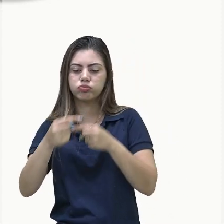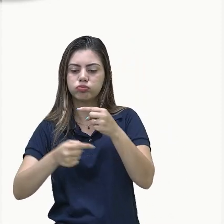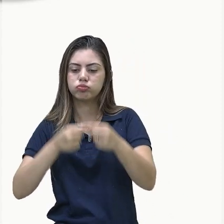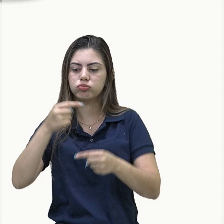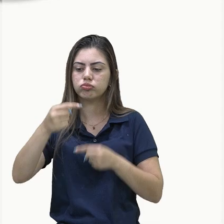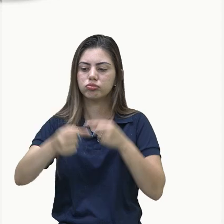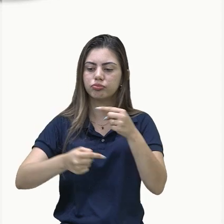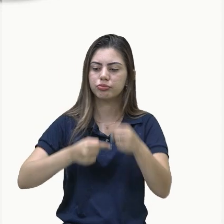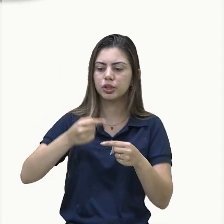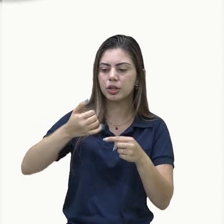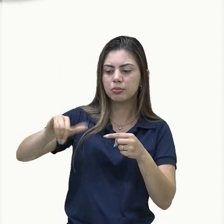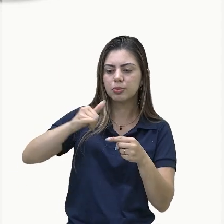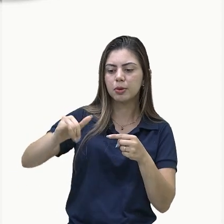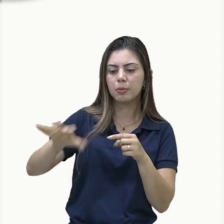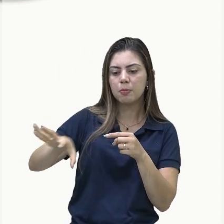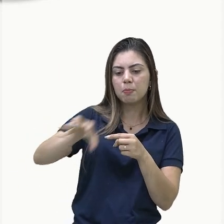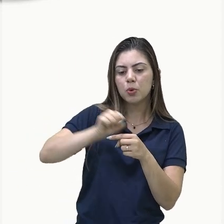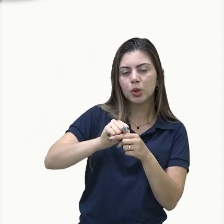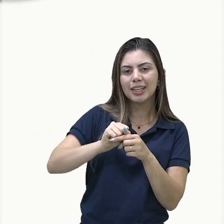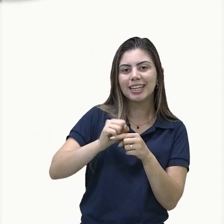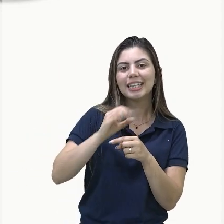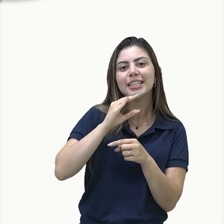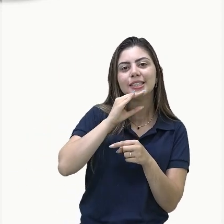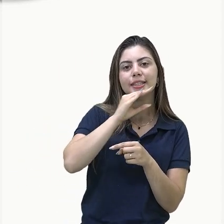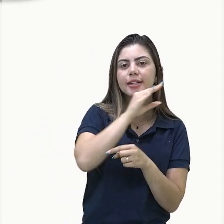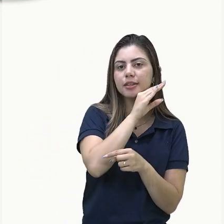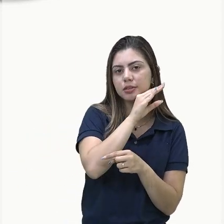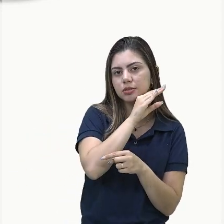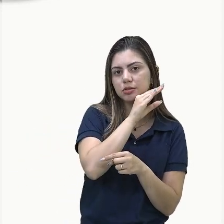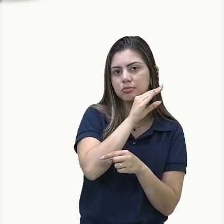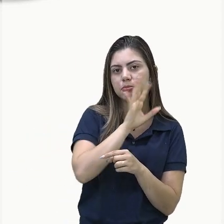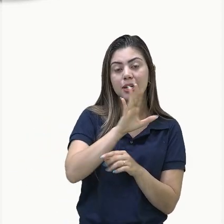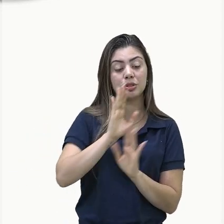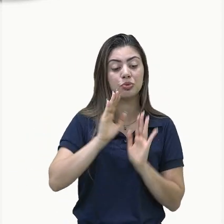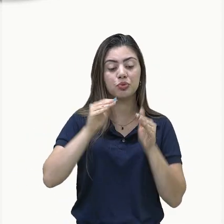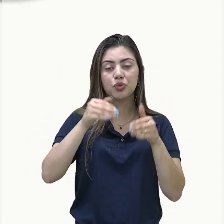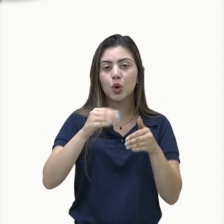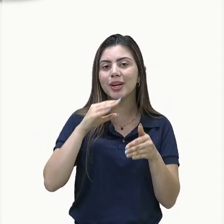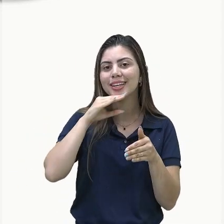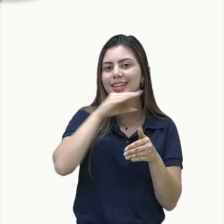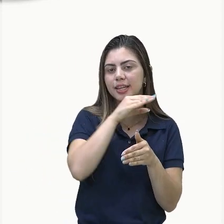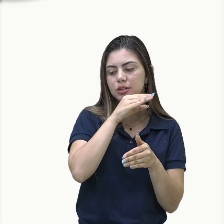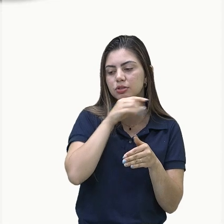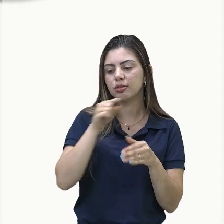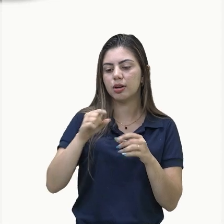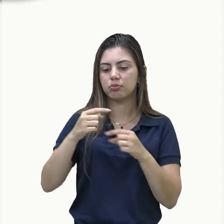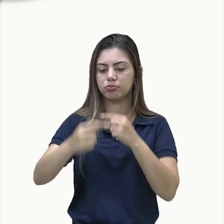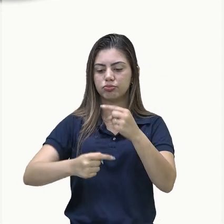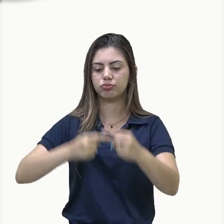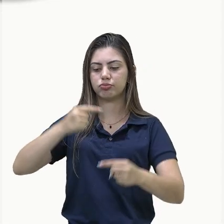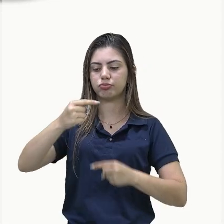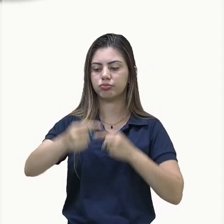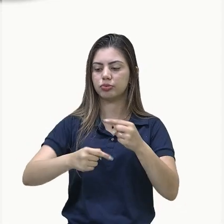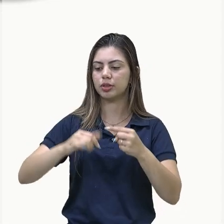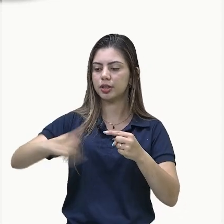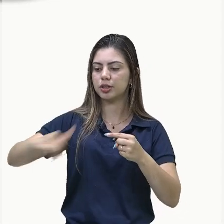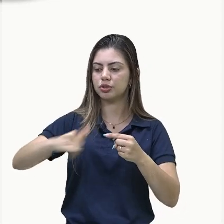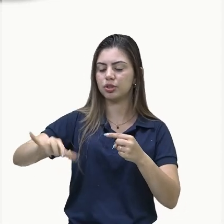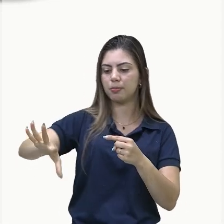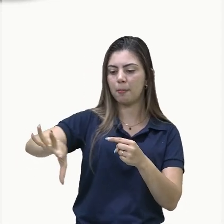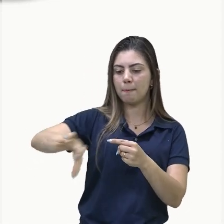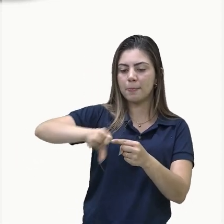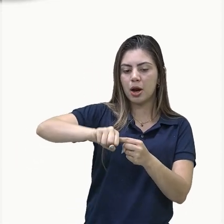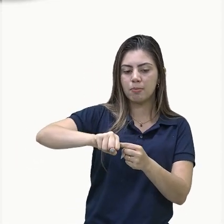em calor, mas exclusivamente em calor, não é? Por isso que há uma diferenciação do